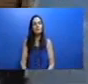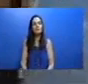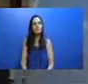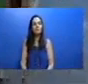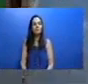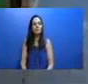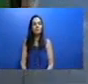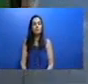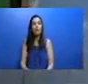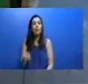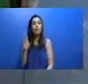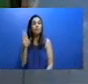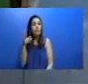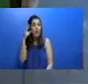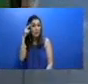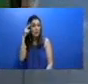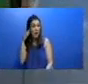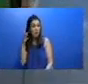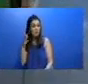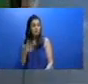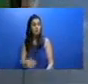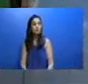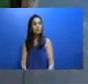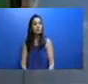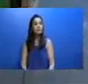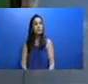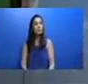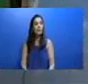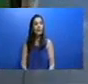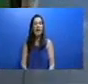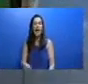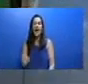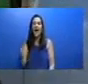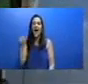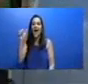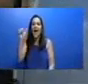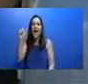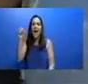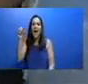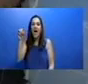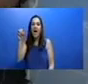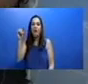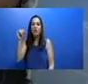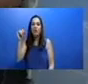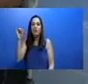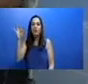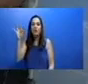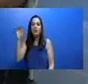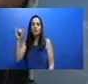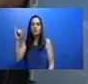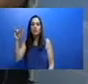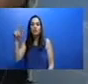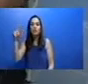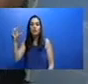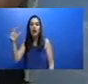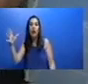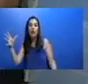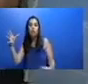vezes e vamos relembrar aqui, olha. Quando eu faço uma escrita aditiva, eu estou somando as quantidades que eu